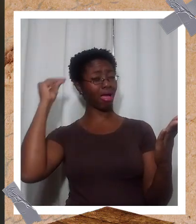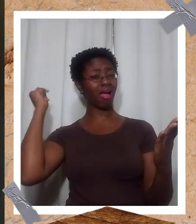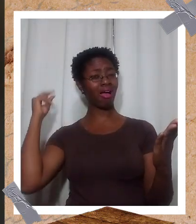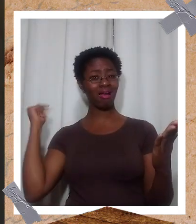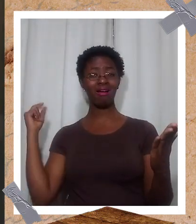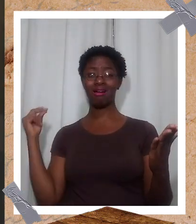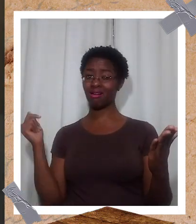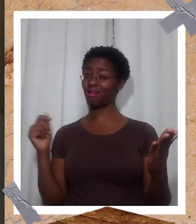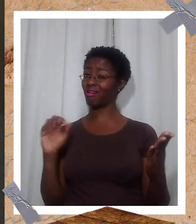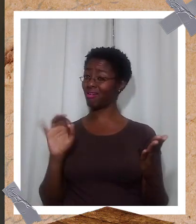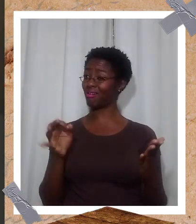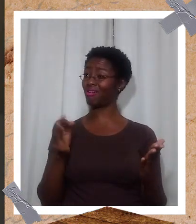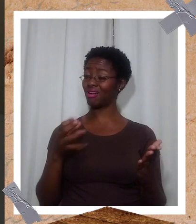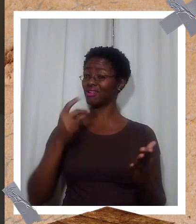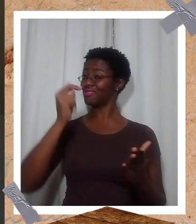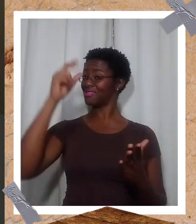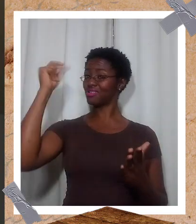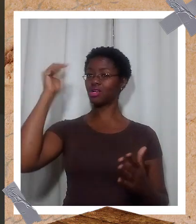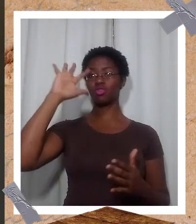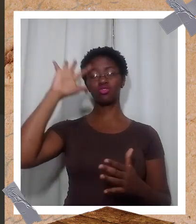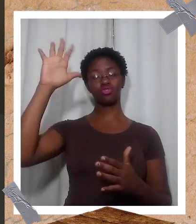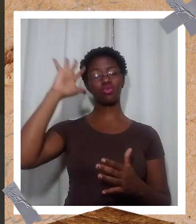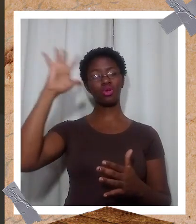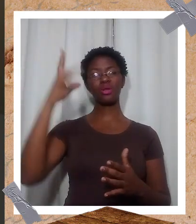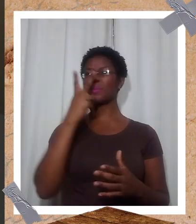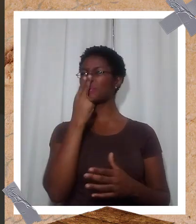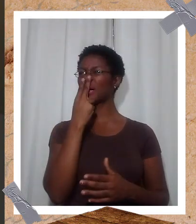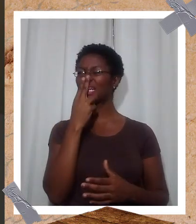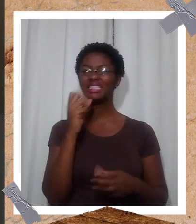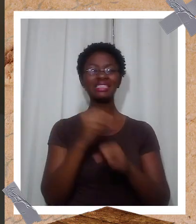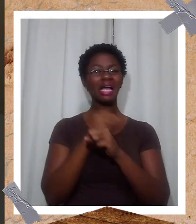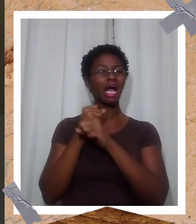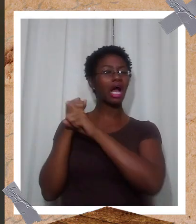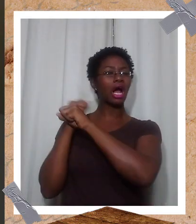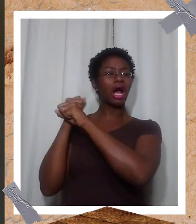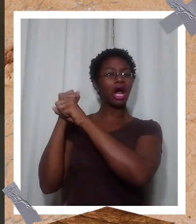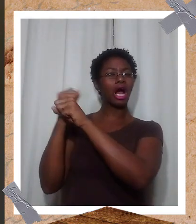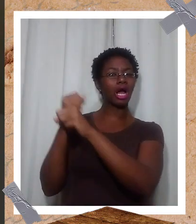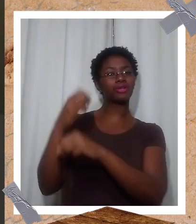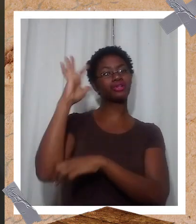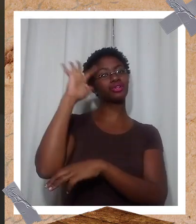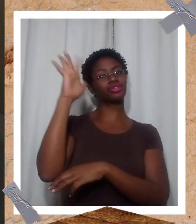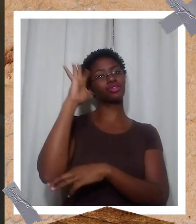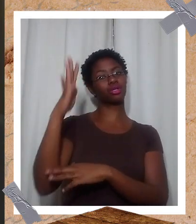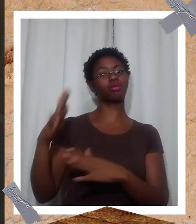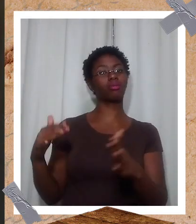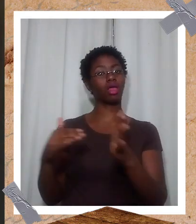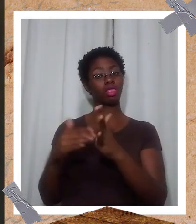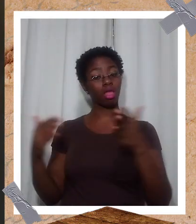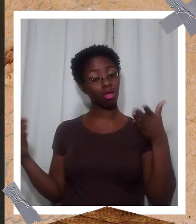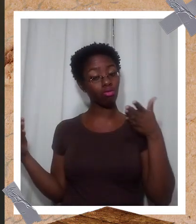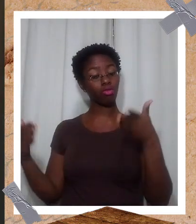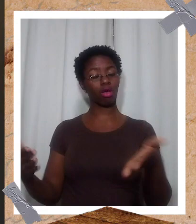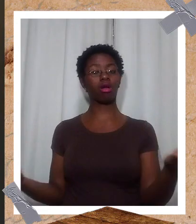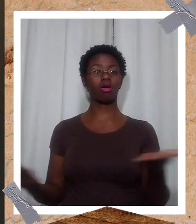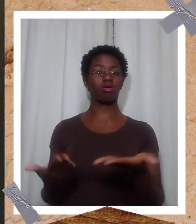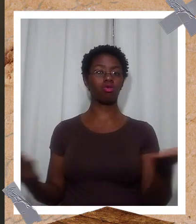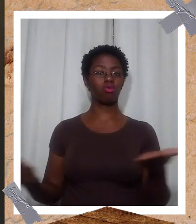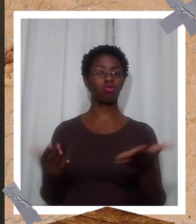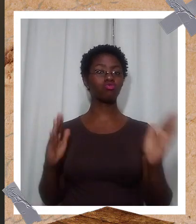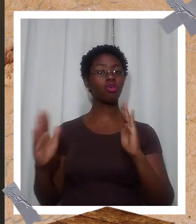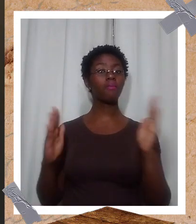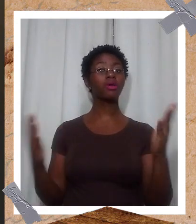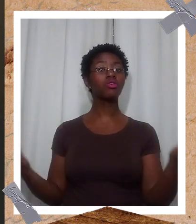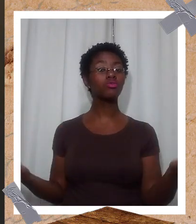de estrada, é muito tempo, assim, sonhando, assim, para chegar no momento atualmente, assim, no momento no qual